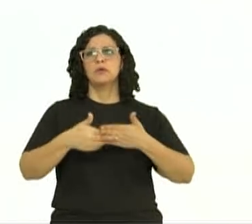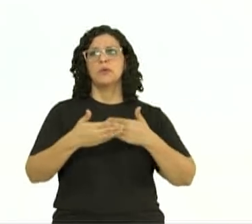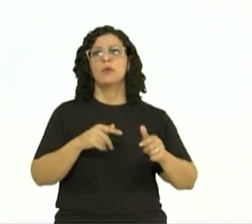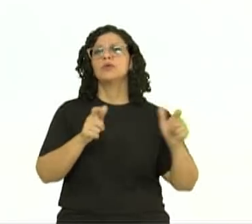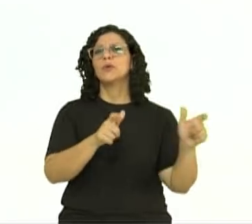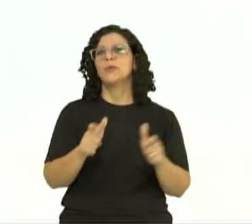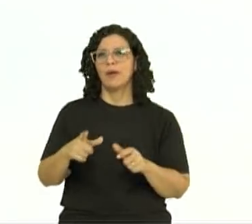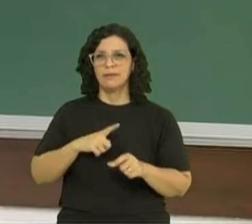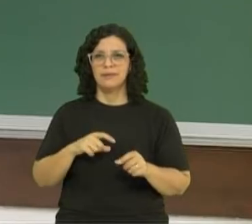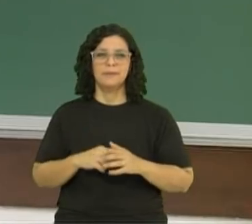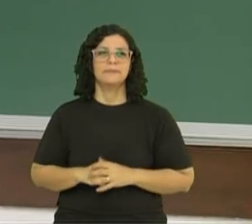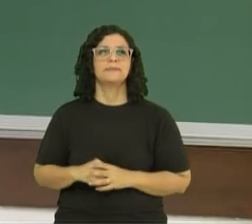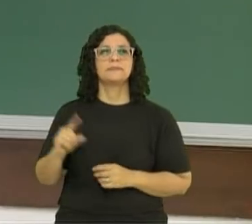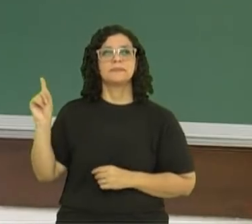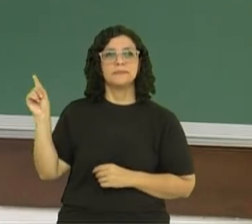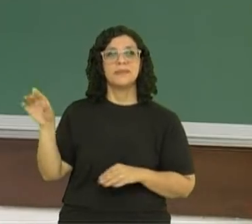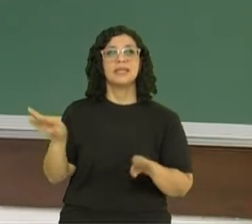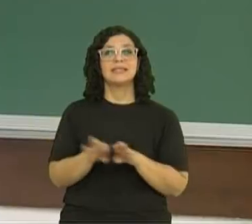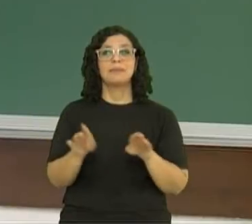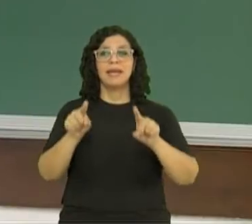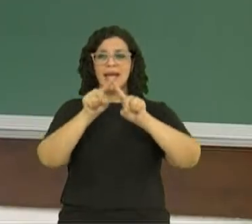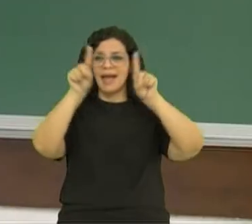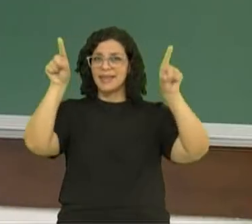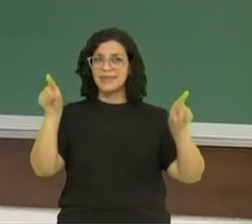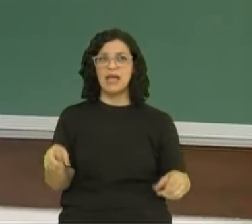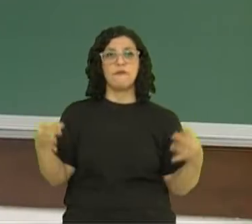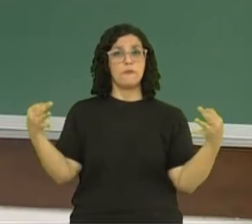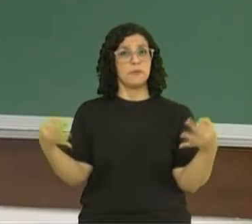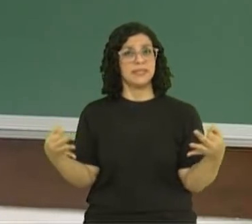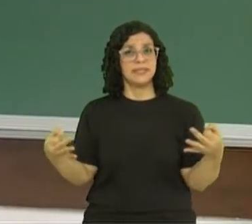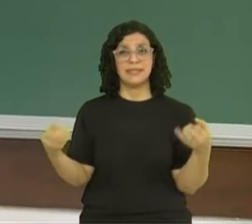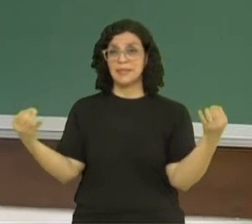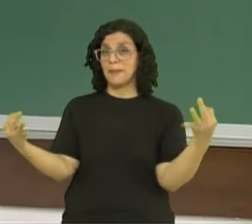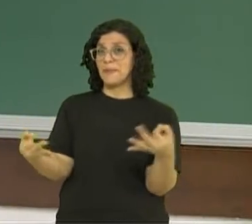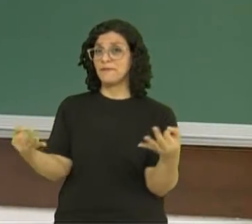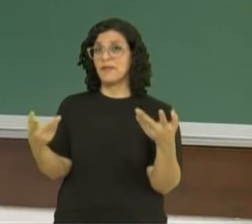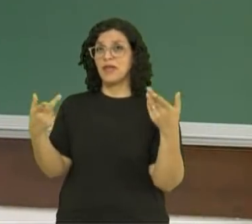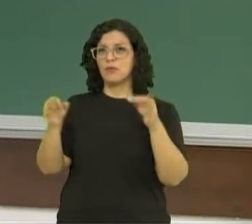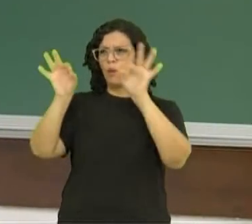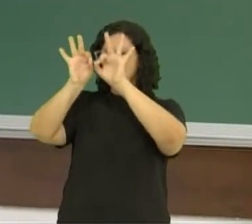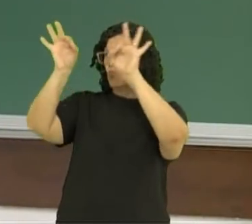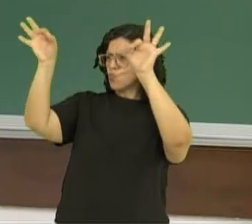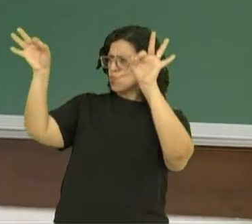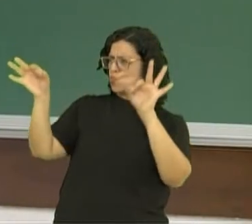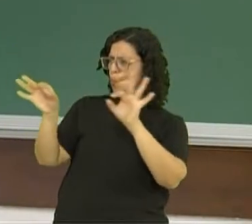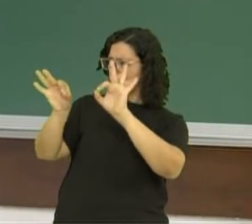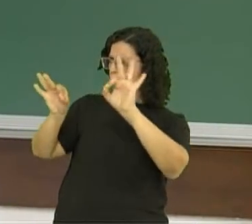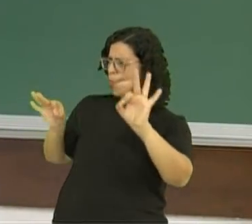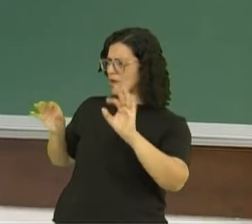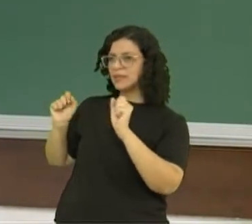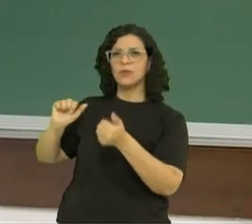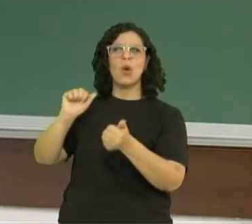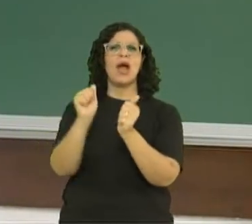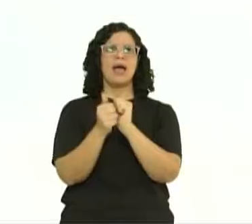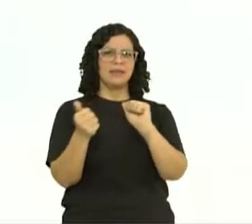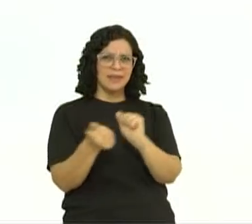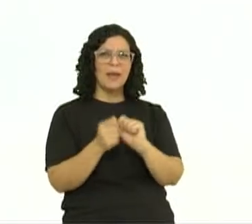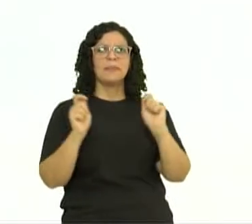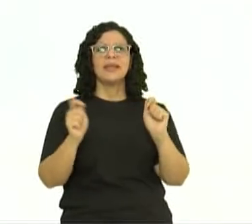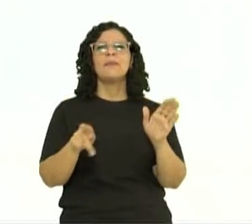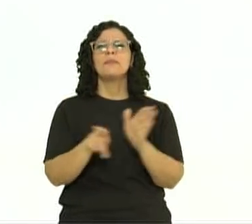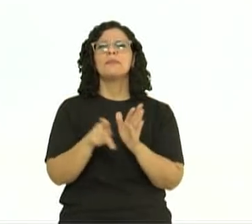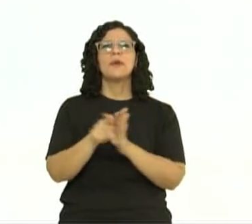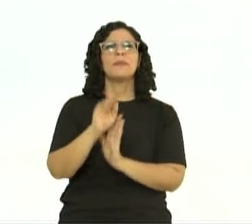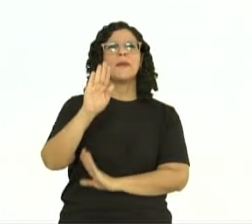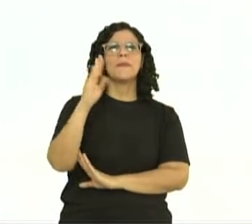em virtude disso também. A trave também não precisa ter grandes traves ali, né? A adaptação pode ser feita, né? Pode ser feita